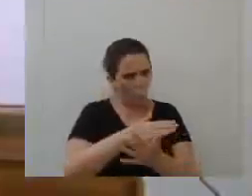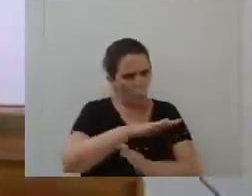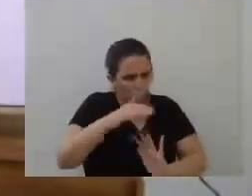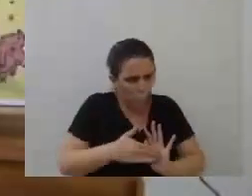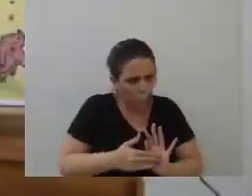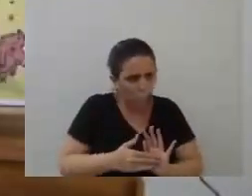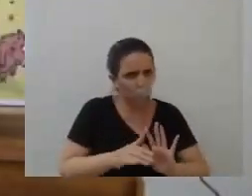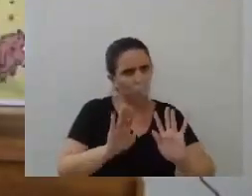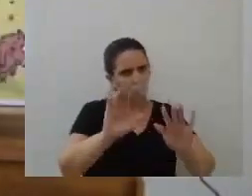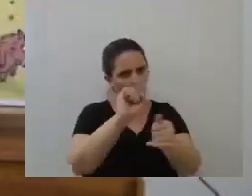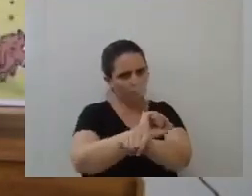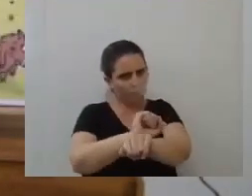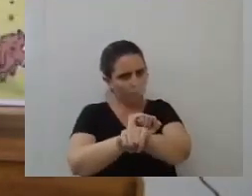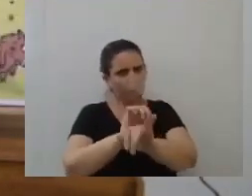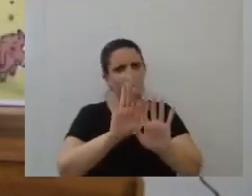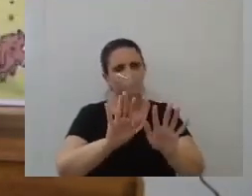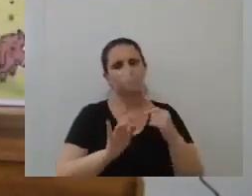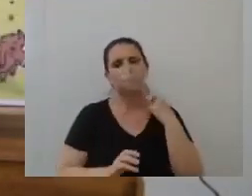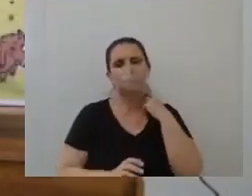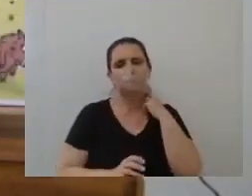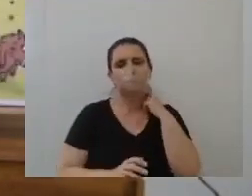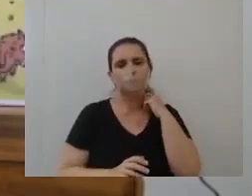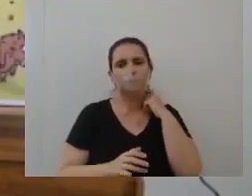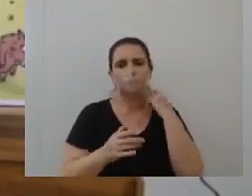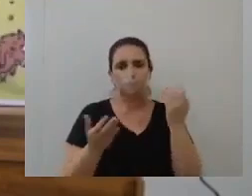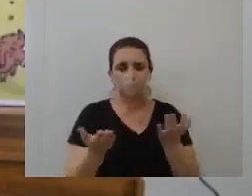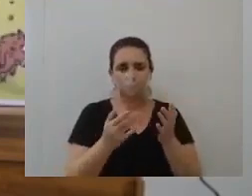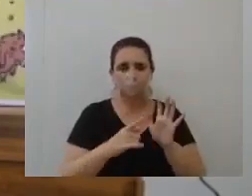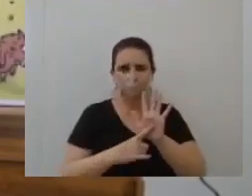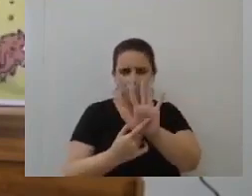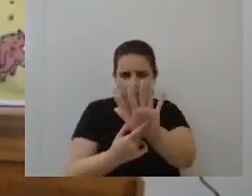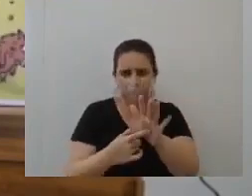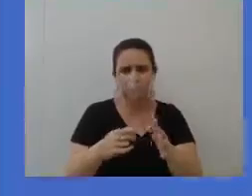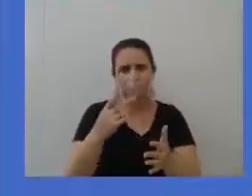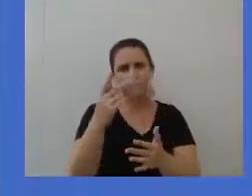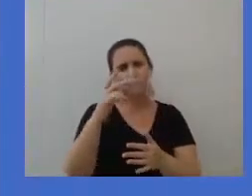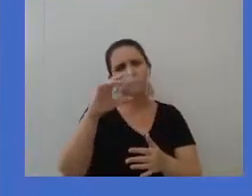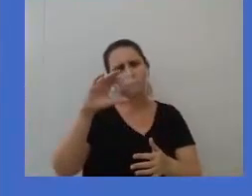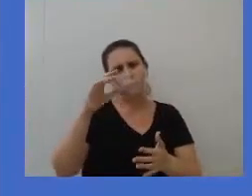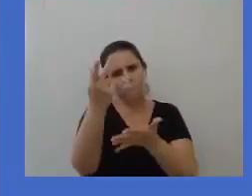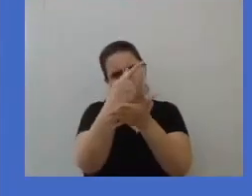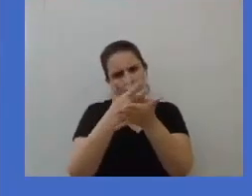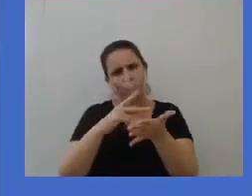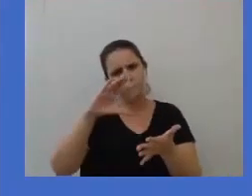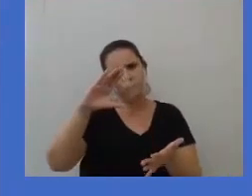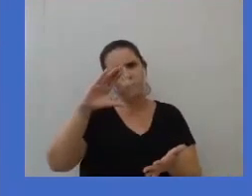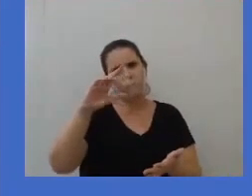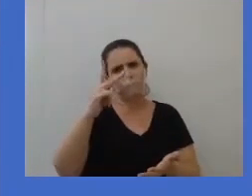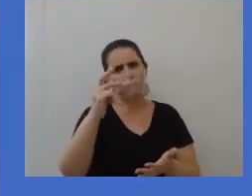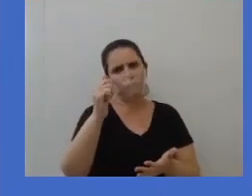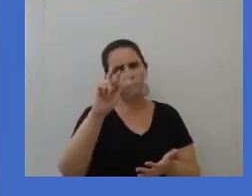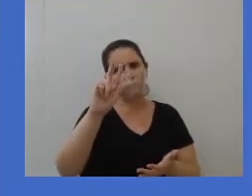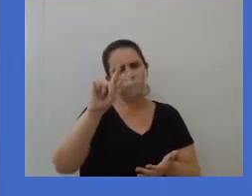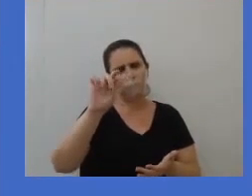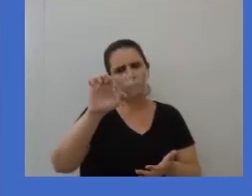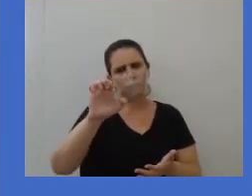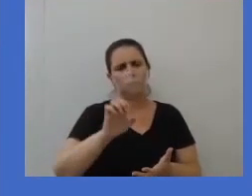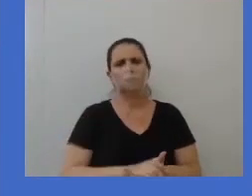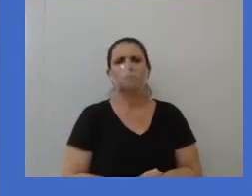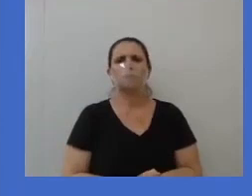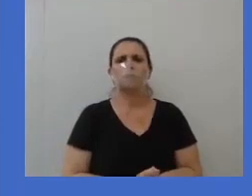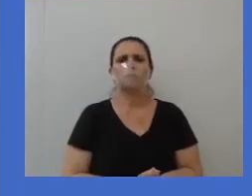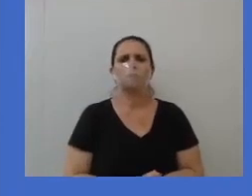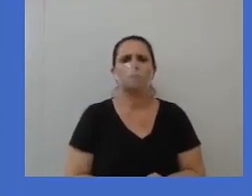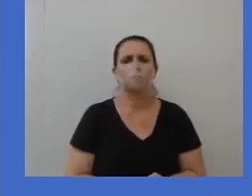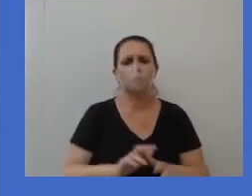pouquinho. Aqui tem uma charge, ok? E o que é que nós estamos vendo? Falamos que